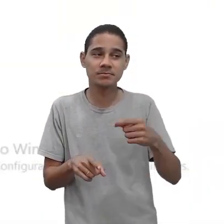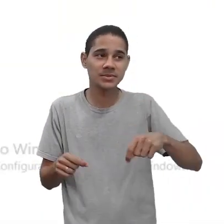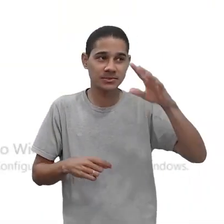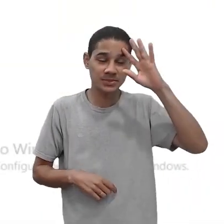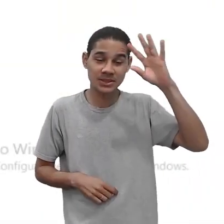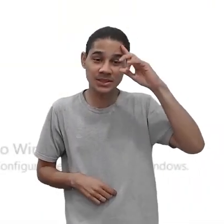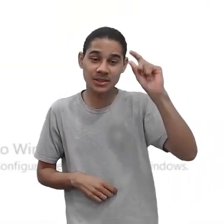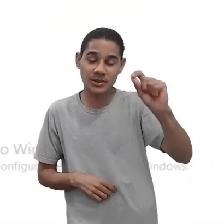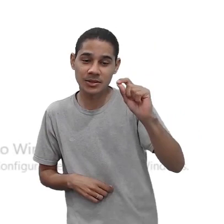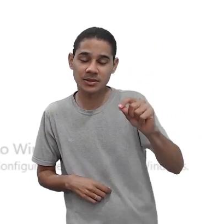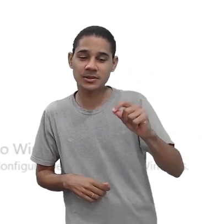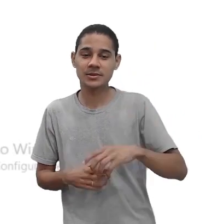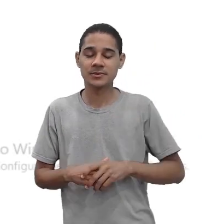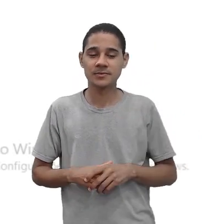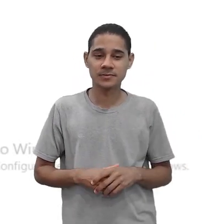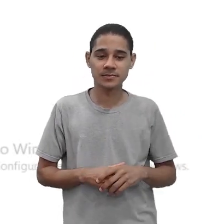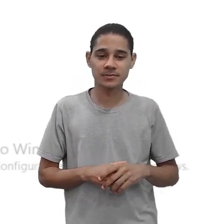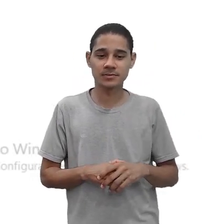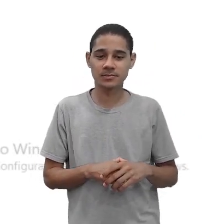em justamente isso.